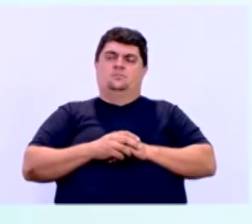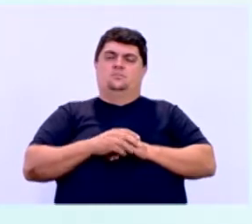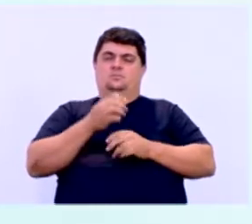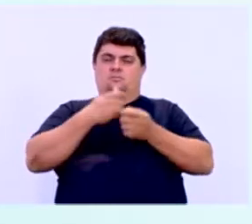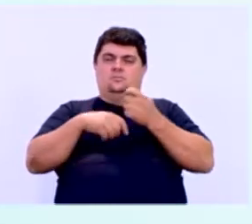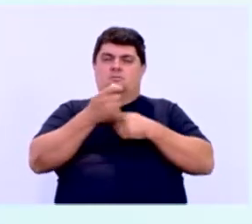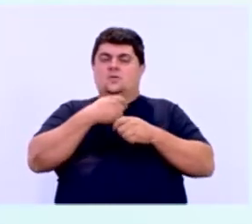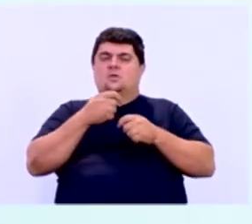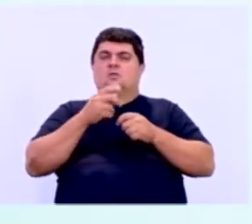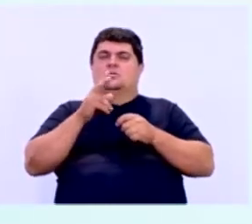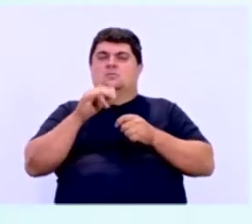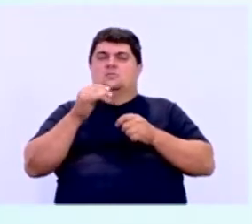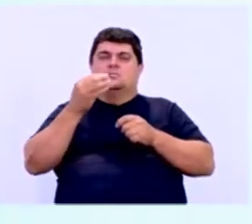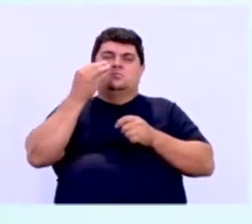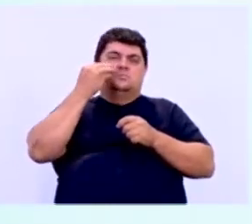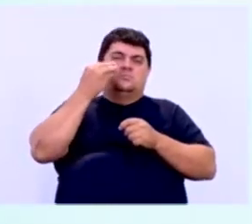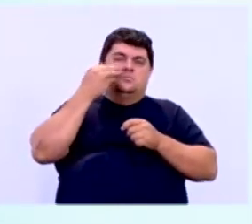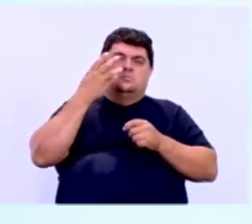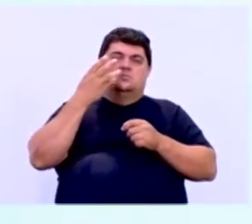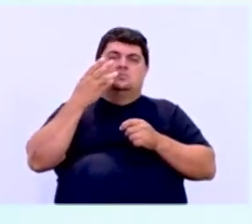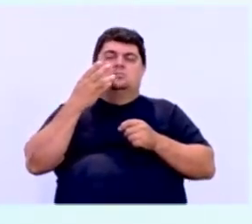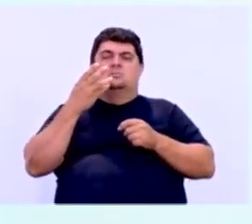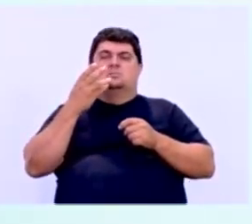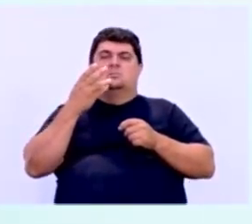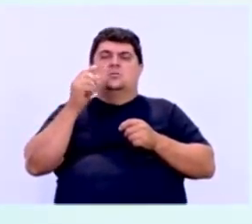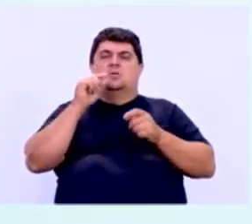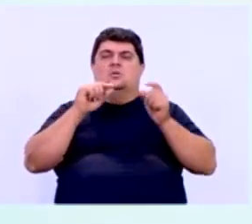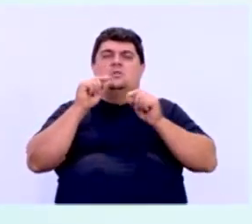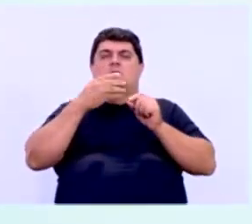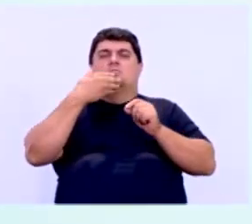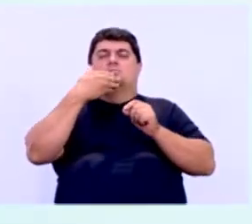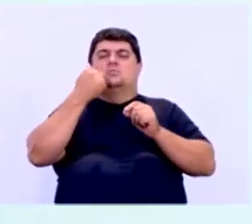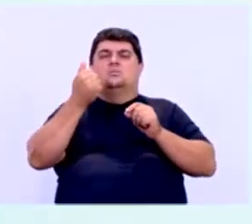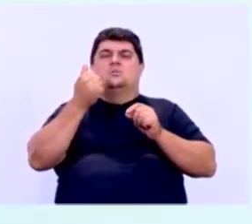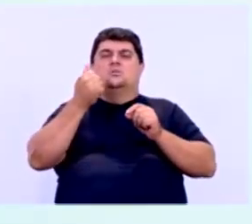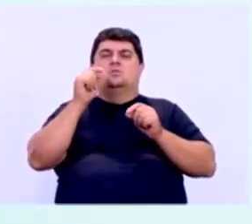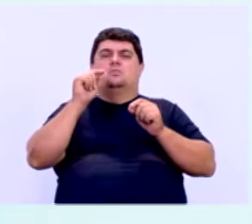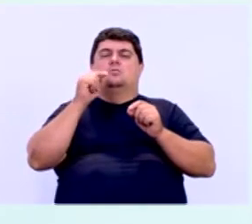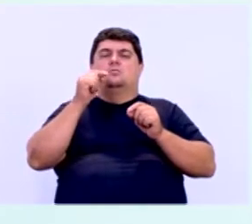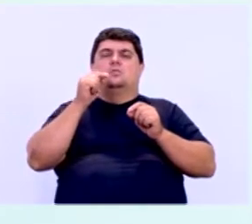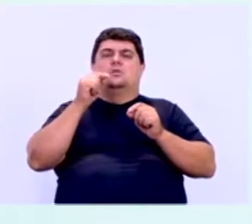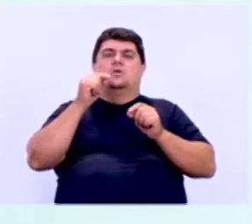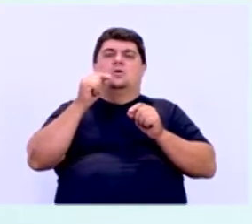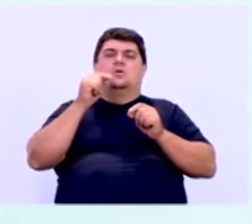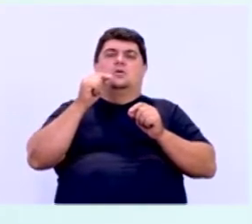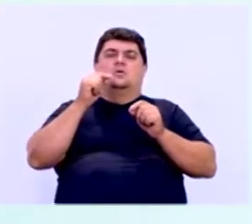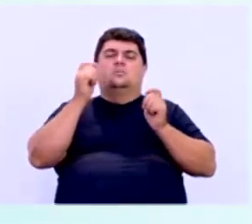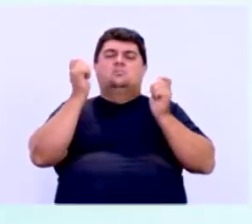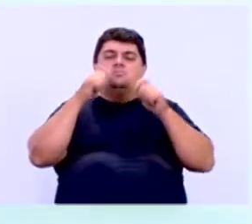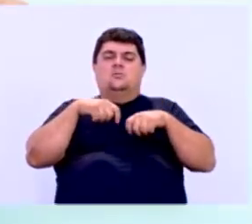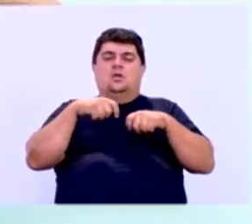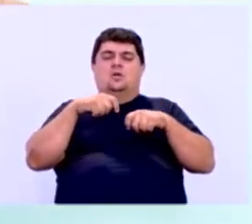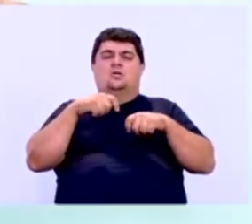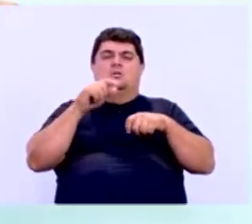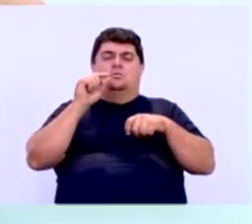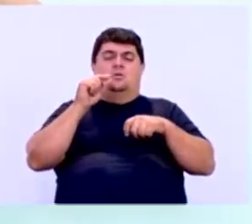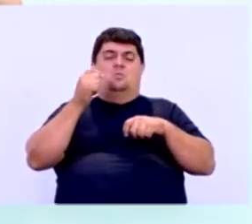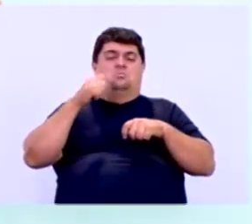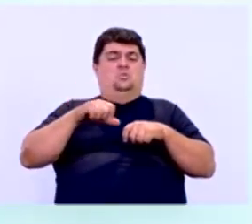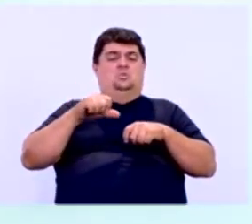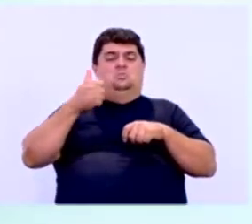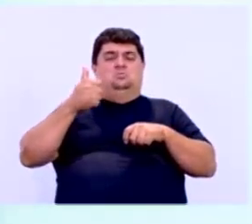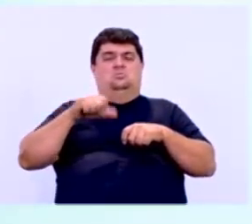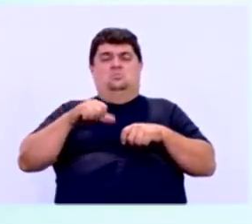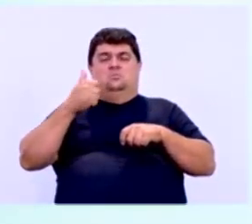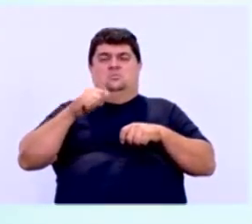o gestor financeiro, ele vai ponderar, né, professor, o que é melhor, o que é vantajoso e o que é desvantajoso. Né?